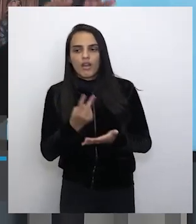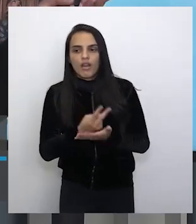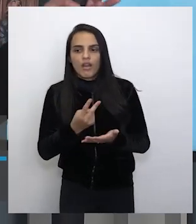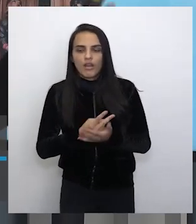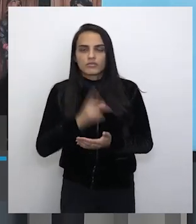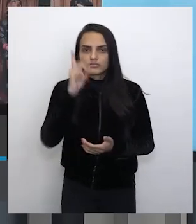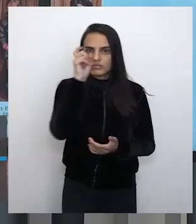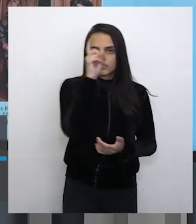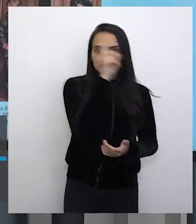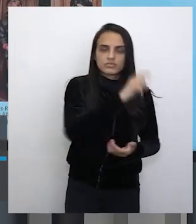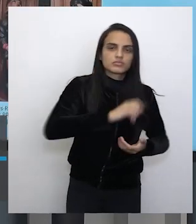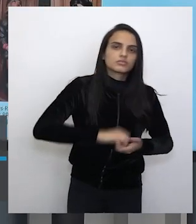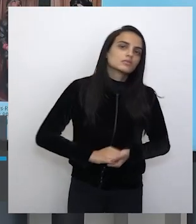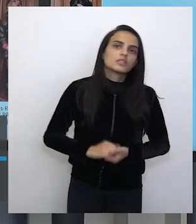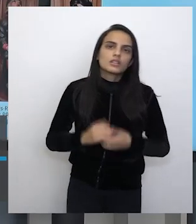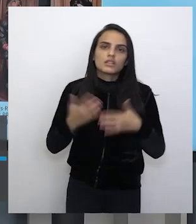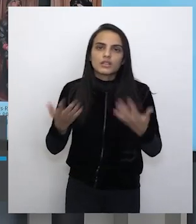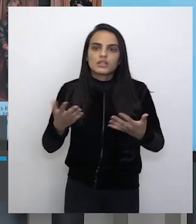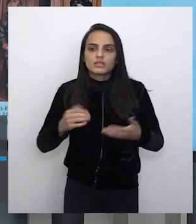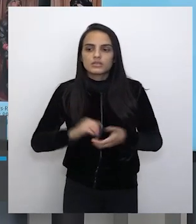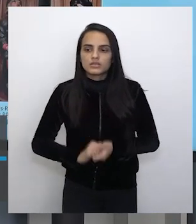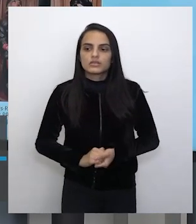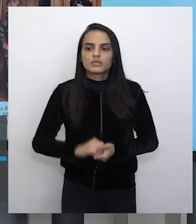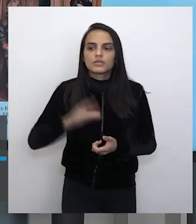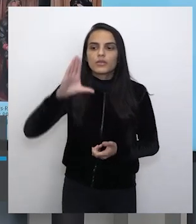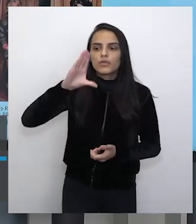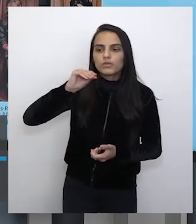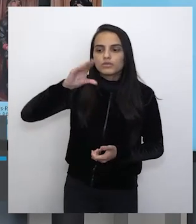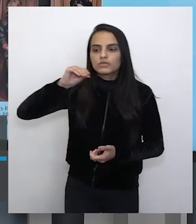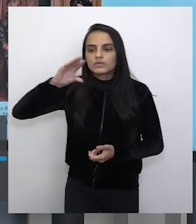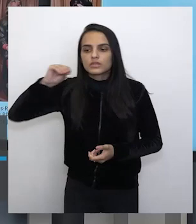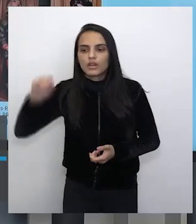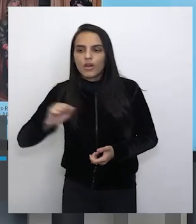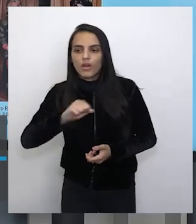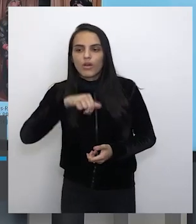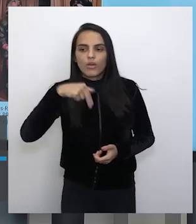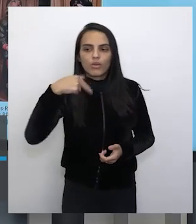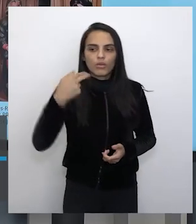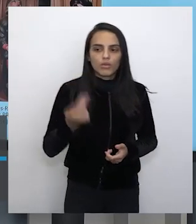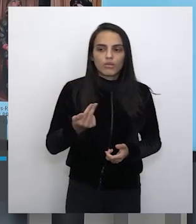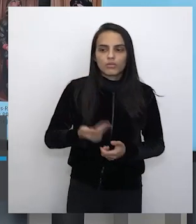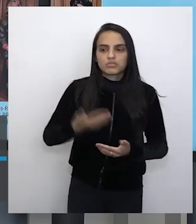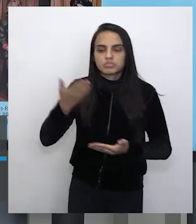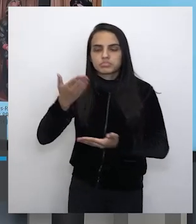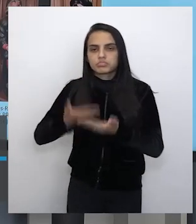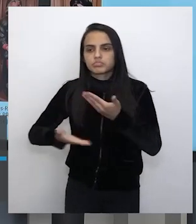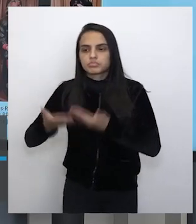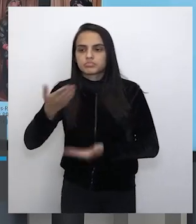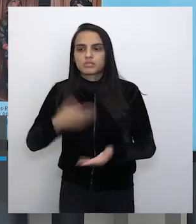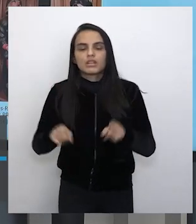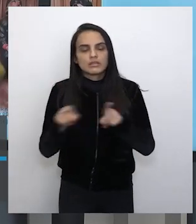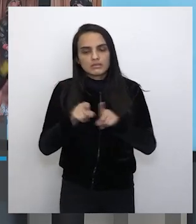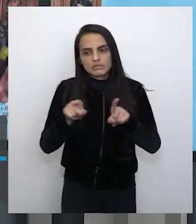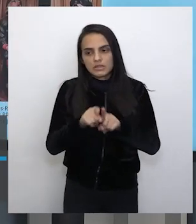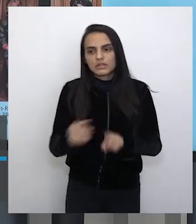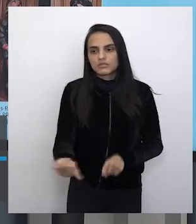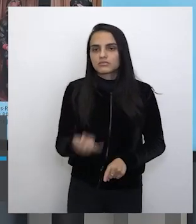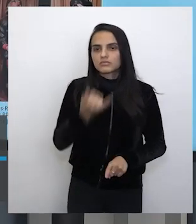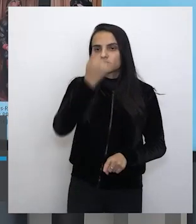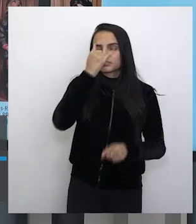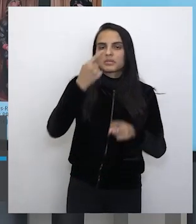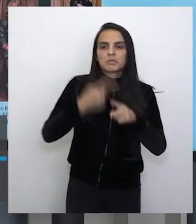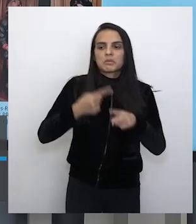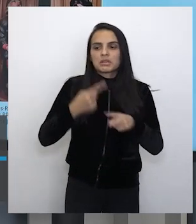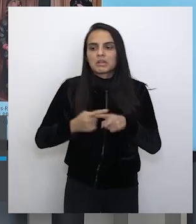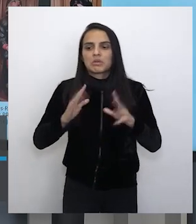E os seus funcionários, ou os anos, seus criados, eles acabam também se dando mal, porque eles fazem toda e qualquer